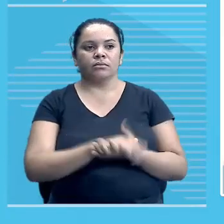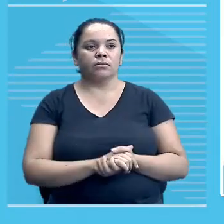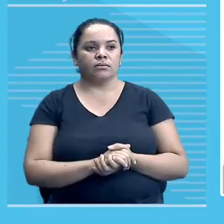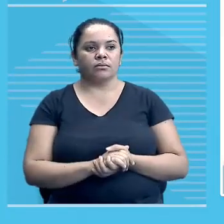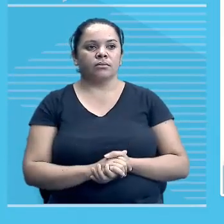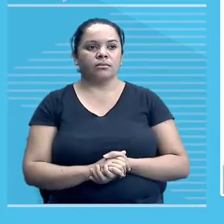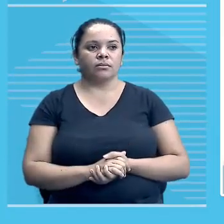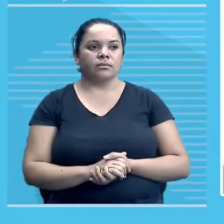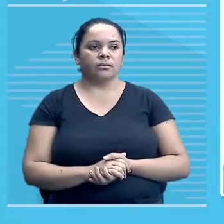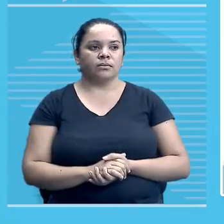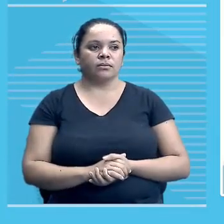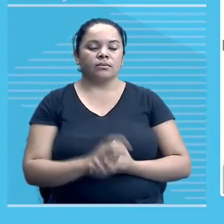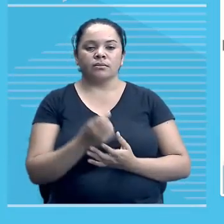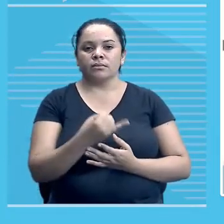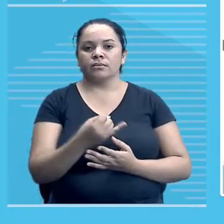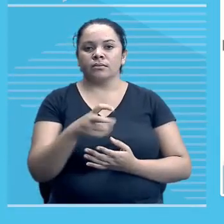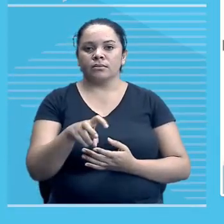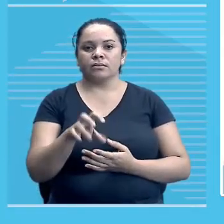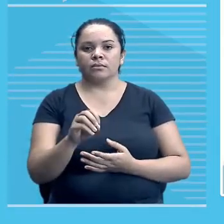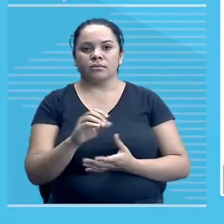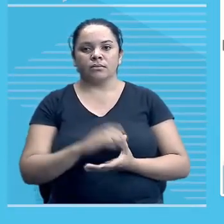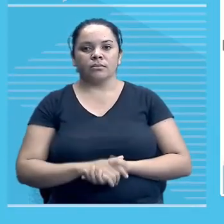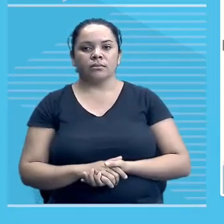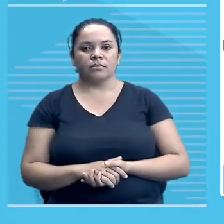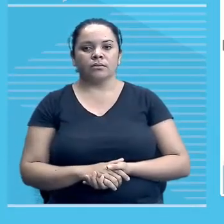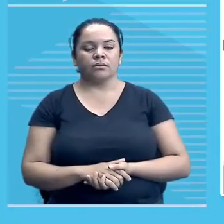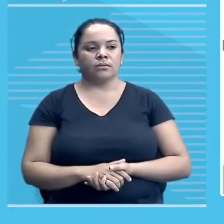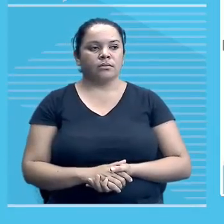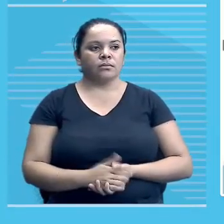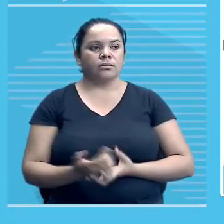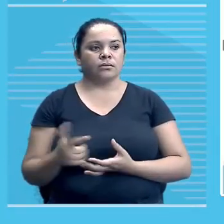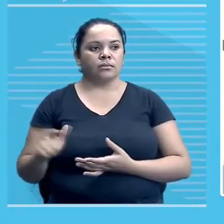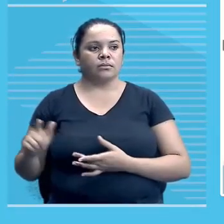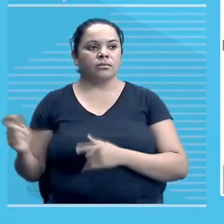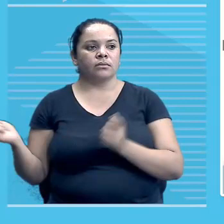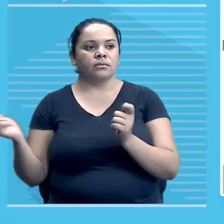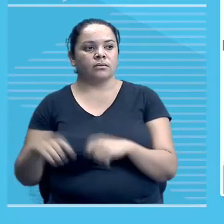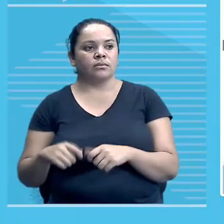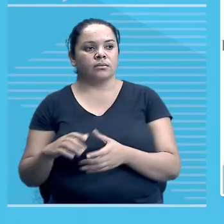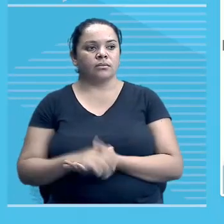o menos 50 e a outra possibilidade.